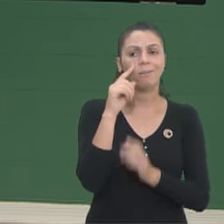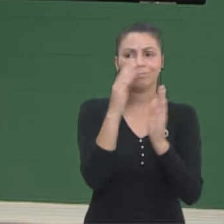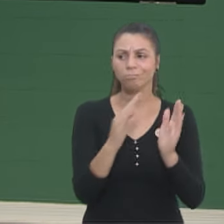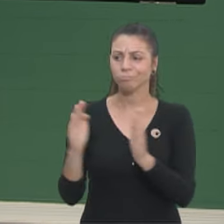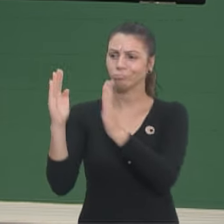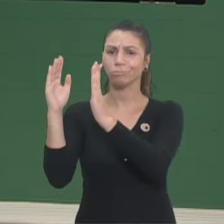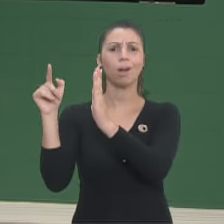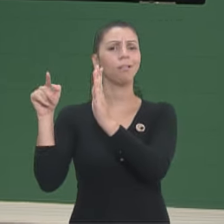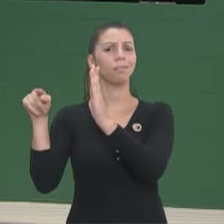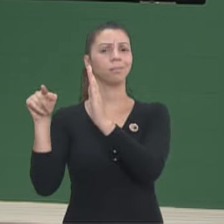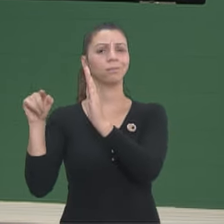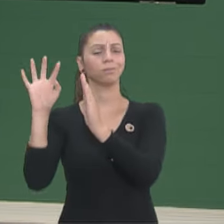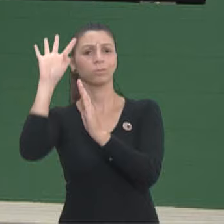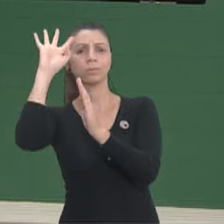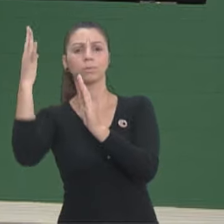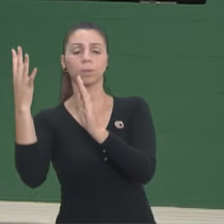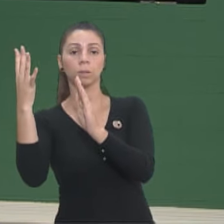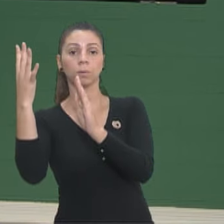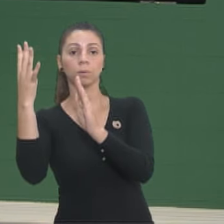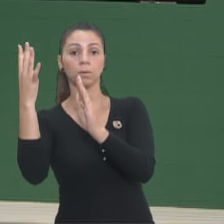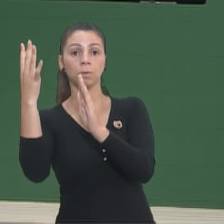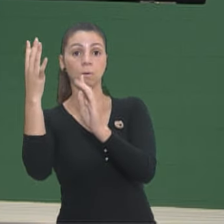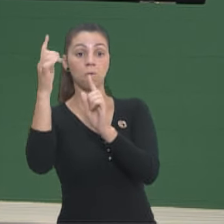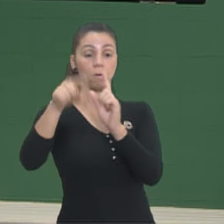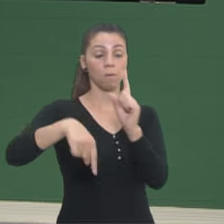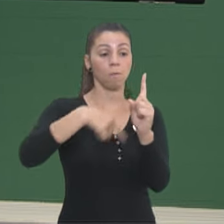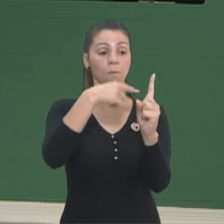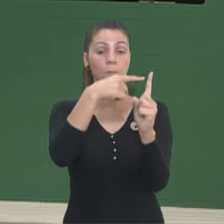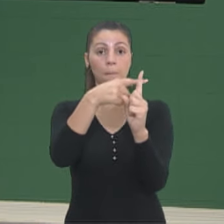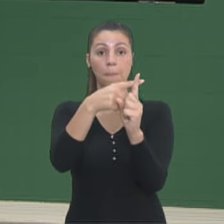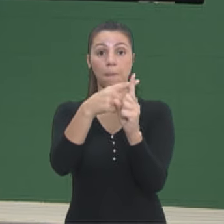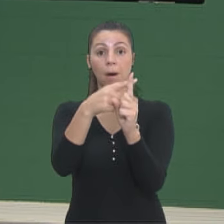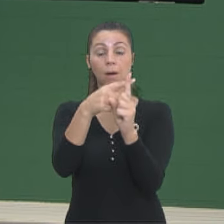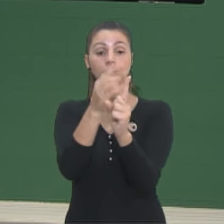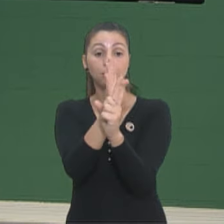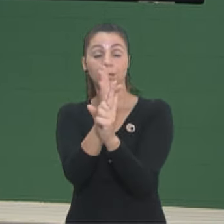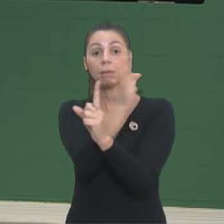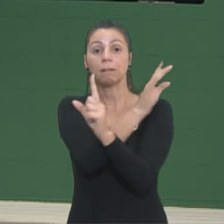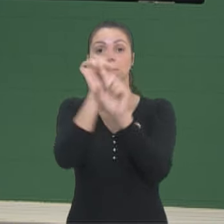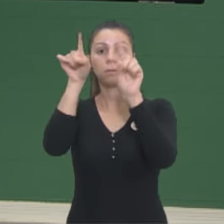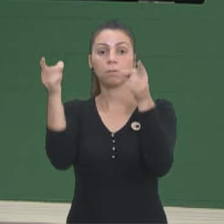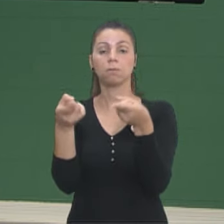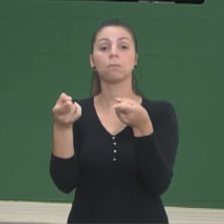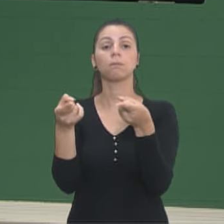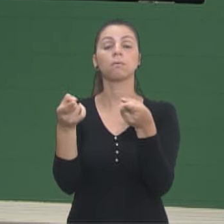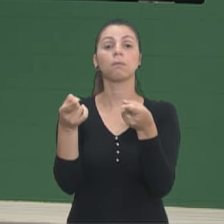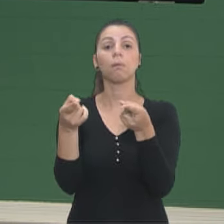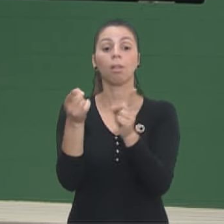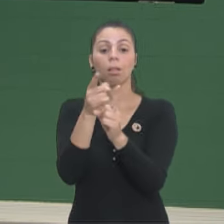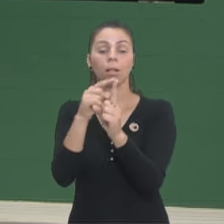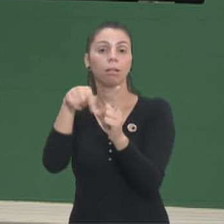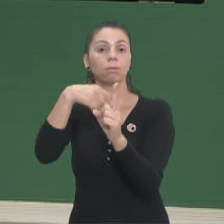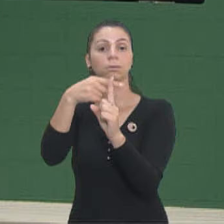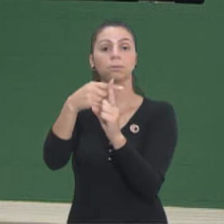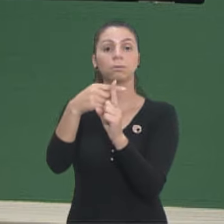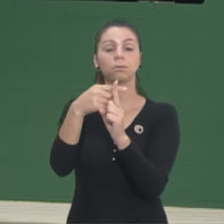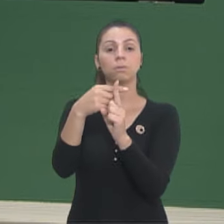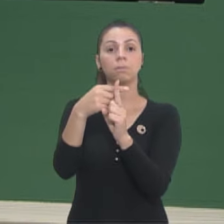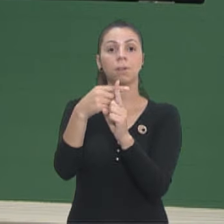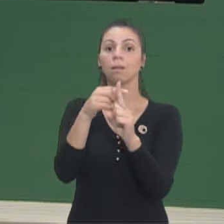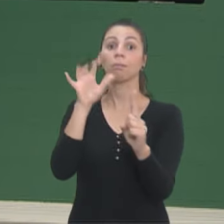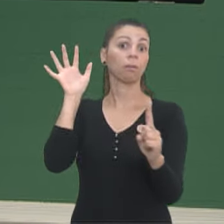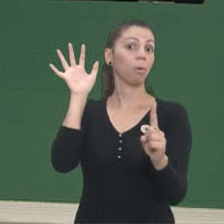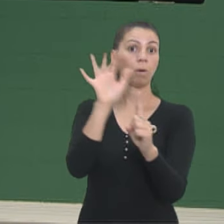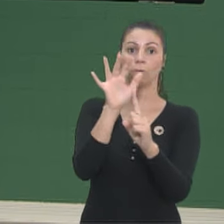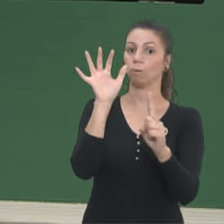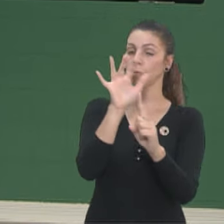resolução. O sinal de mais, antes do parênteses, o que ele fez? Não altera nenhum sinal